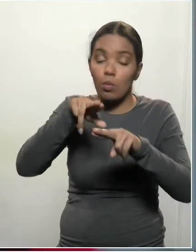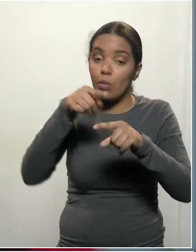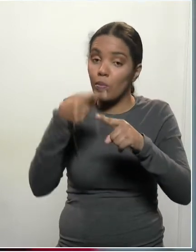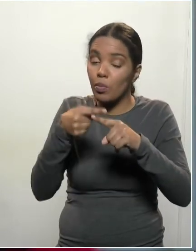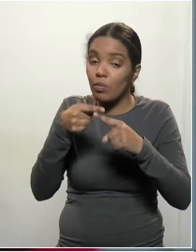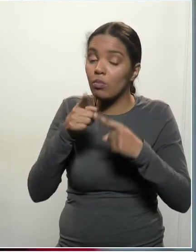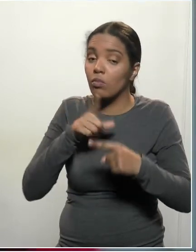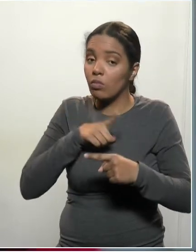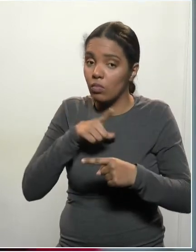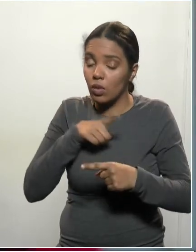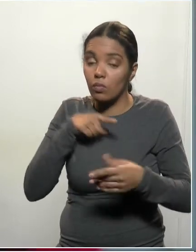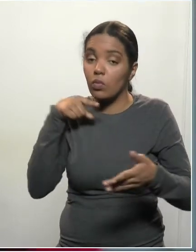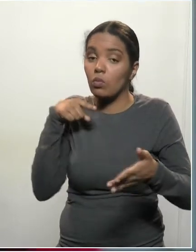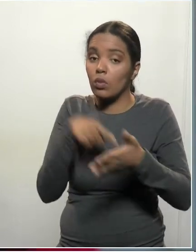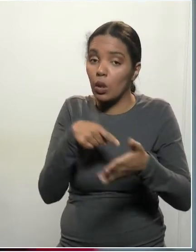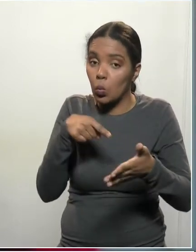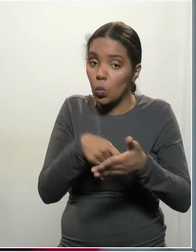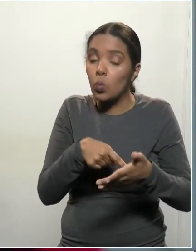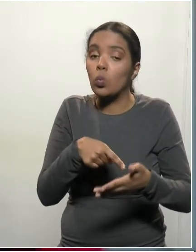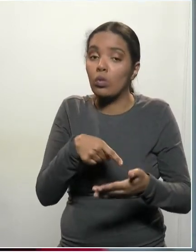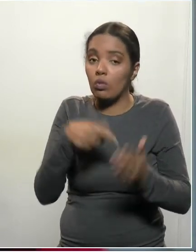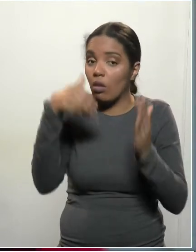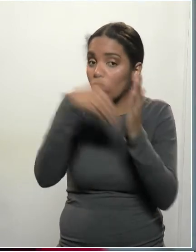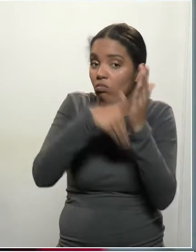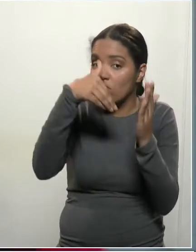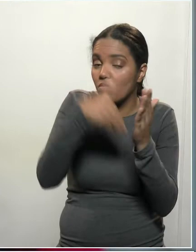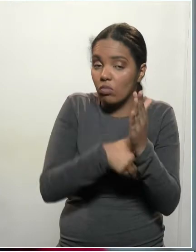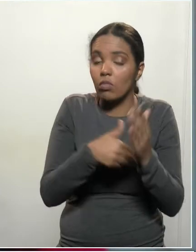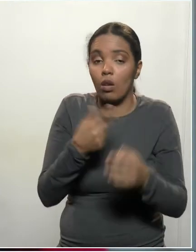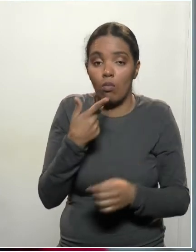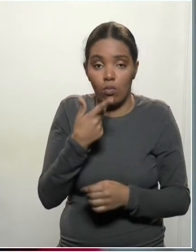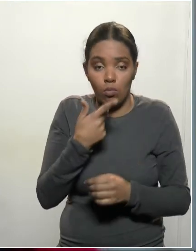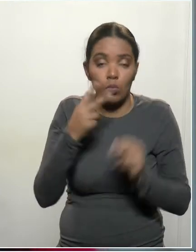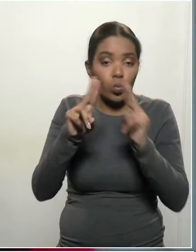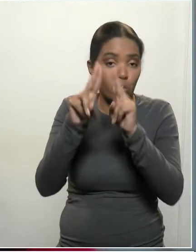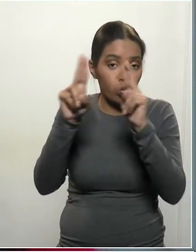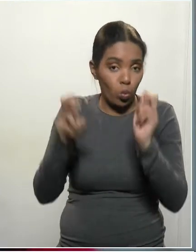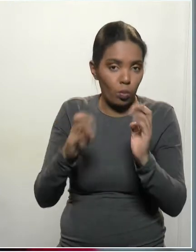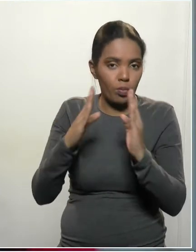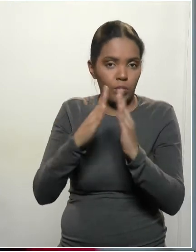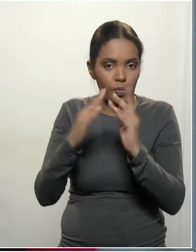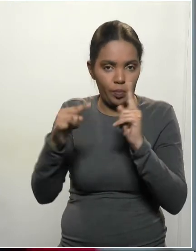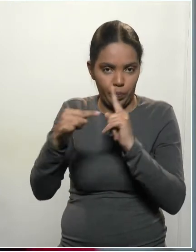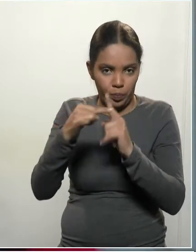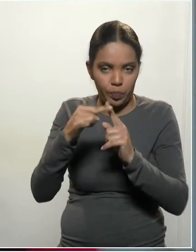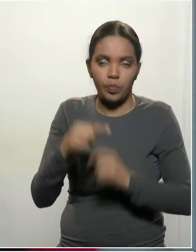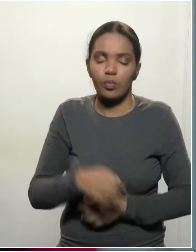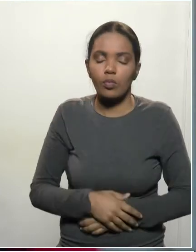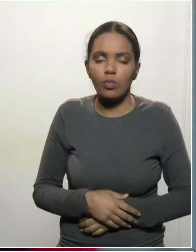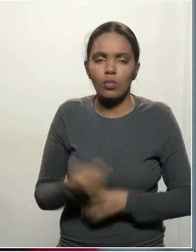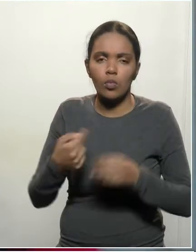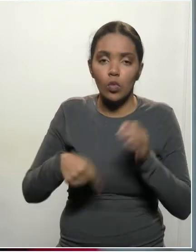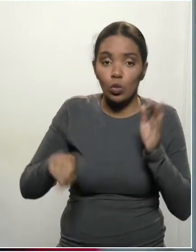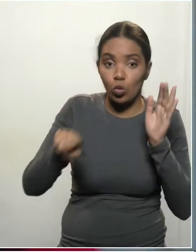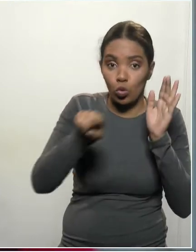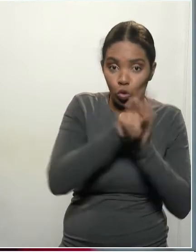anônima, eles chegaram até a igreja do pastor Davi. Chegando ali, encontraram uma